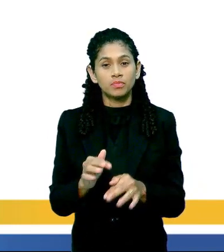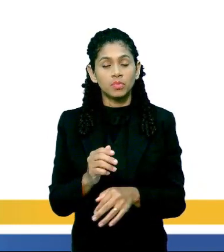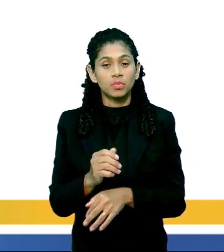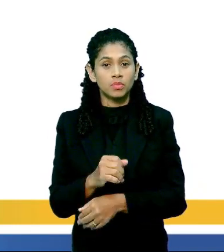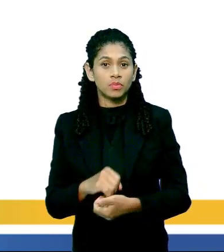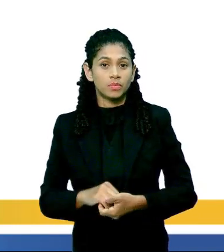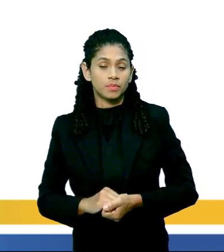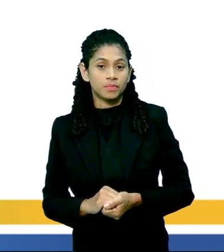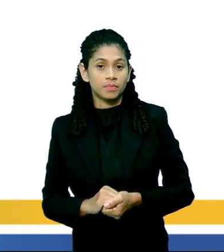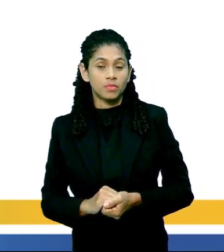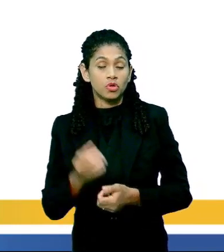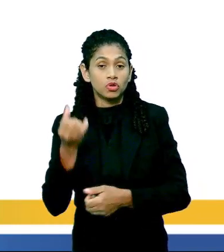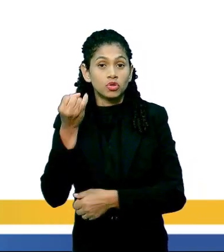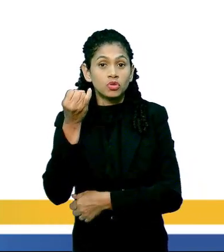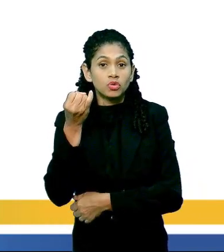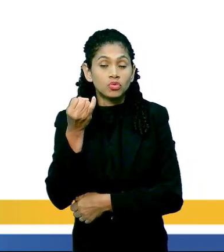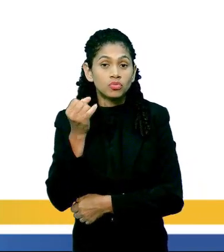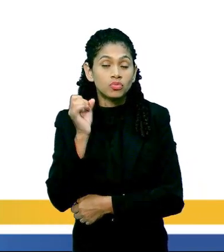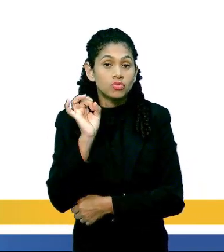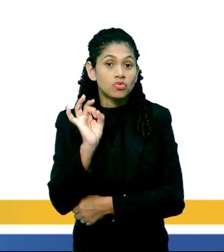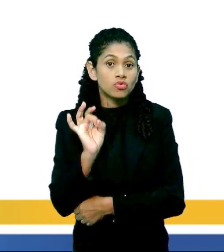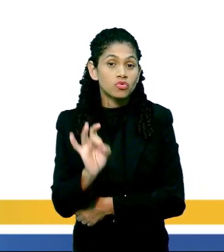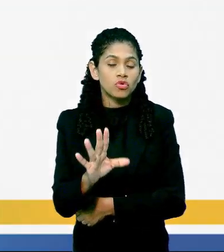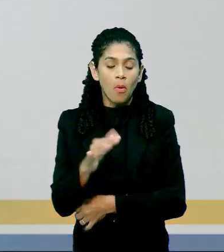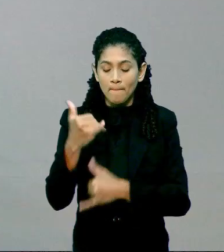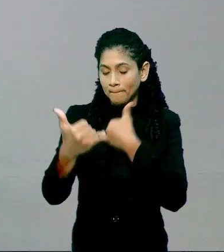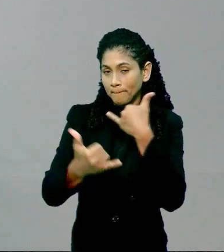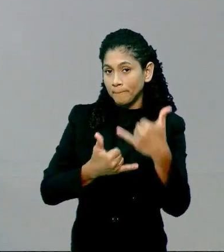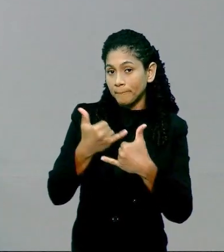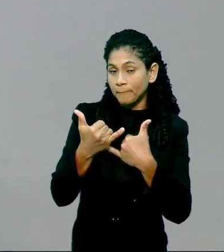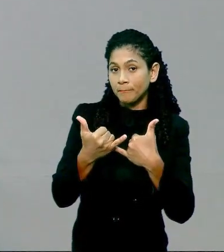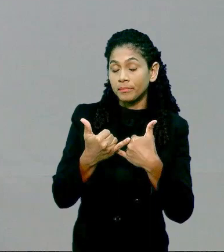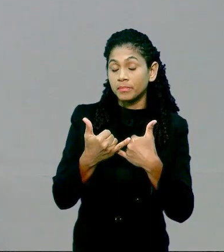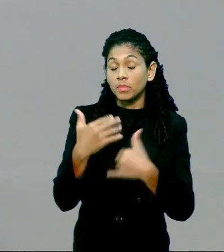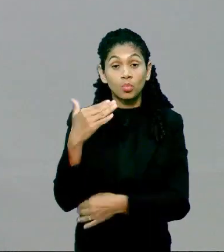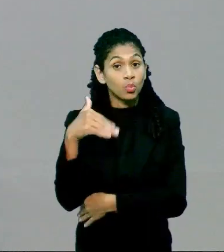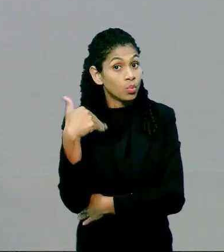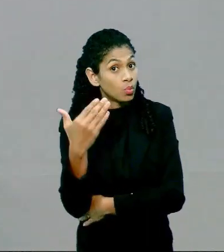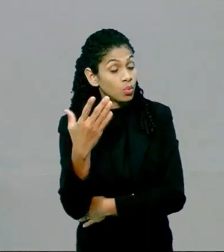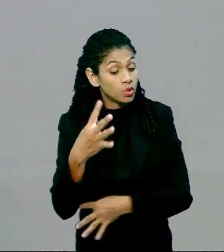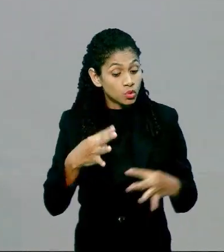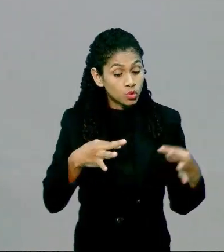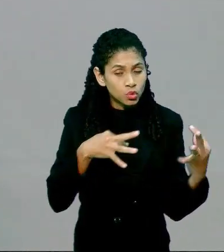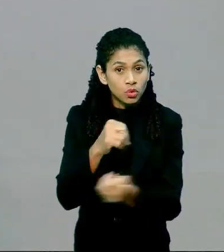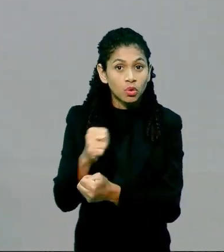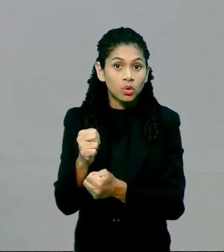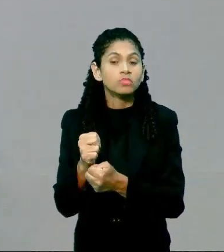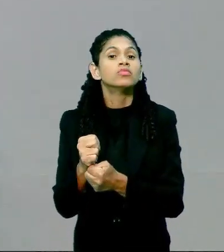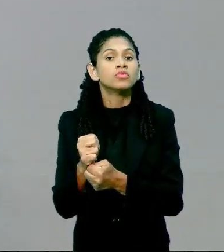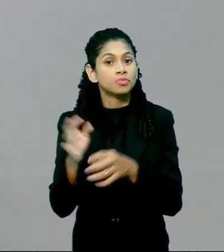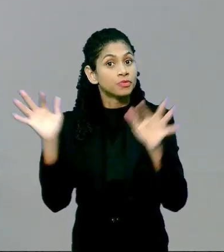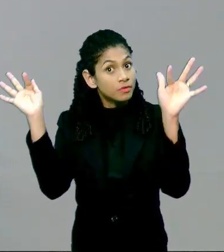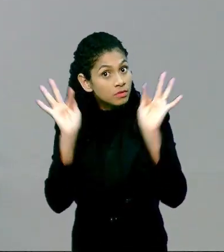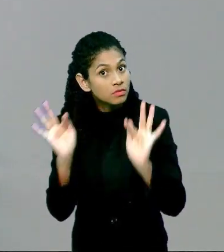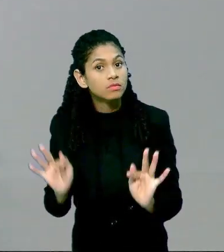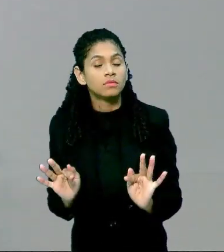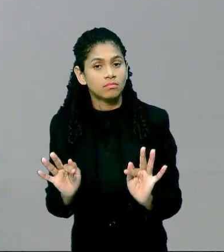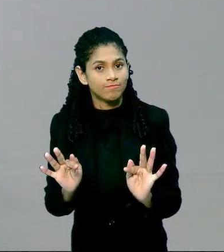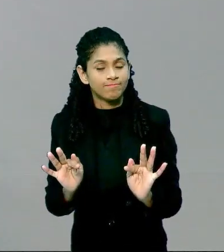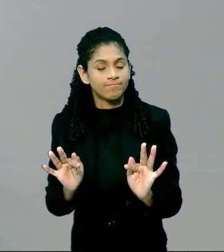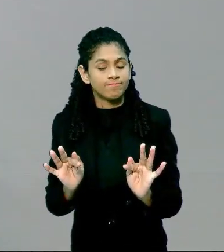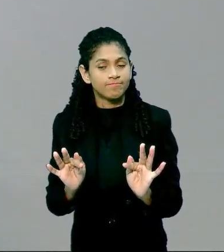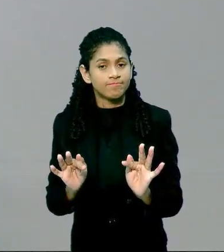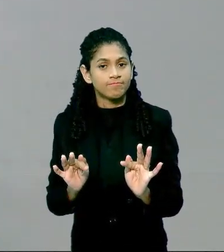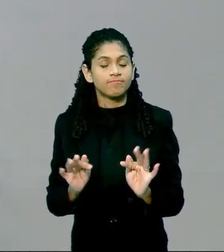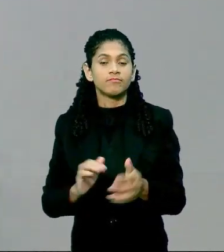só é brincadeira quando todos estão se divertindo, porque uma das outras problemáticas que pode ser levantada com base na brincadeira é